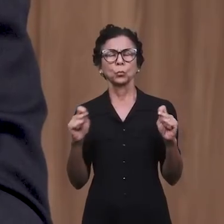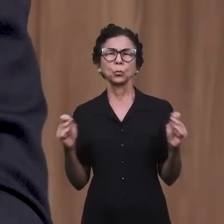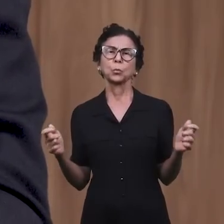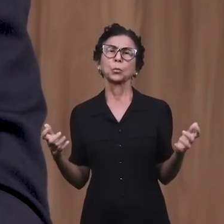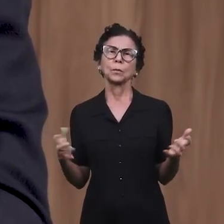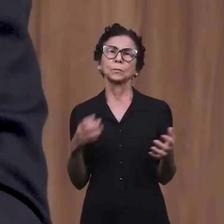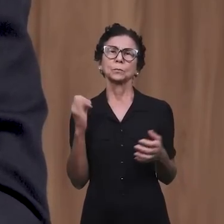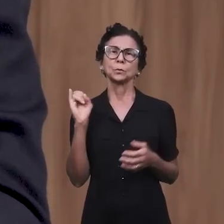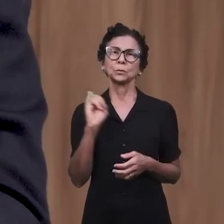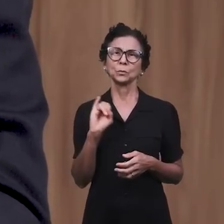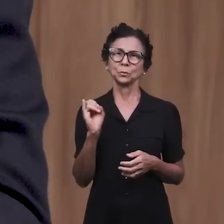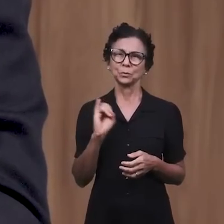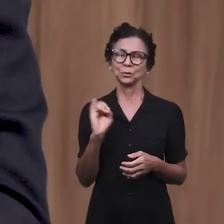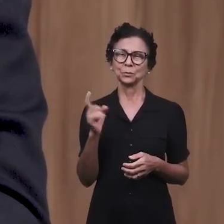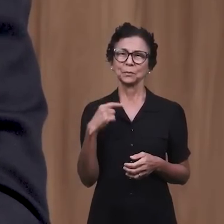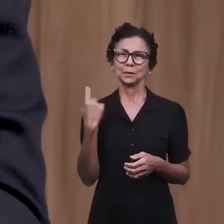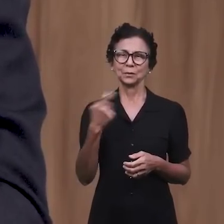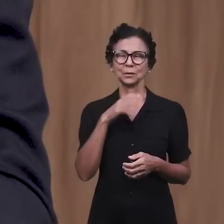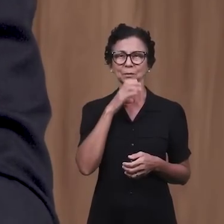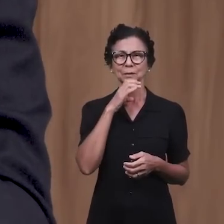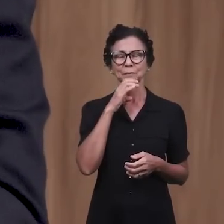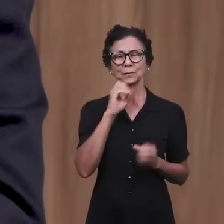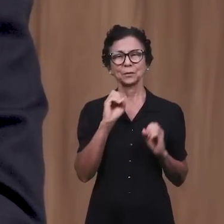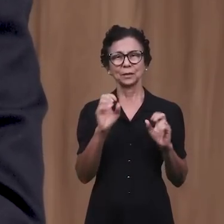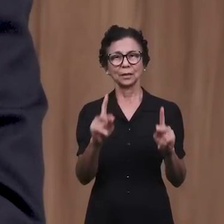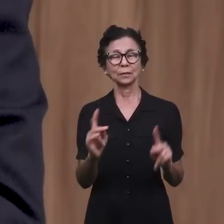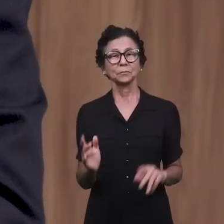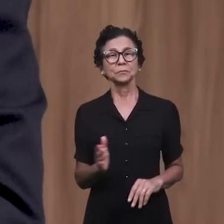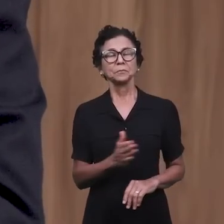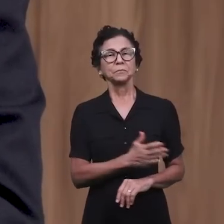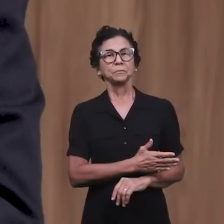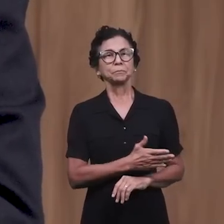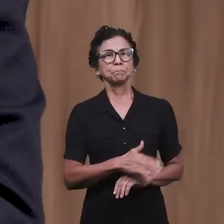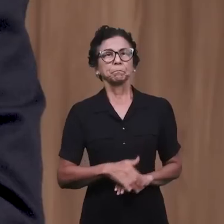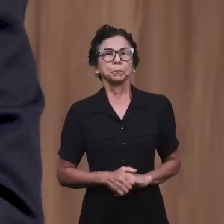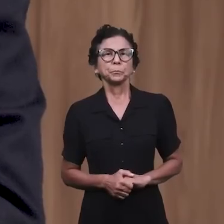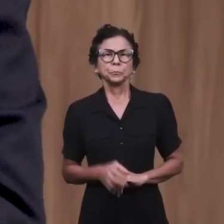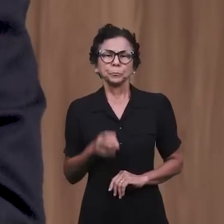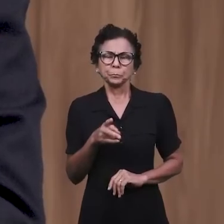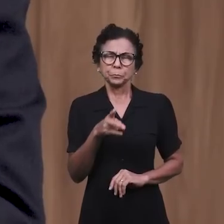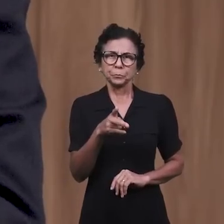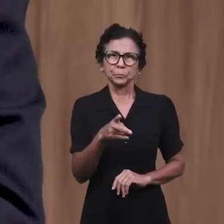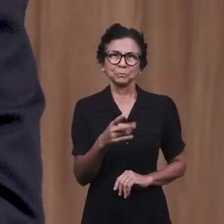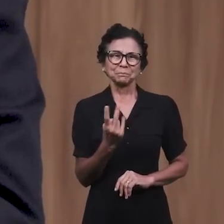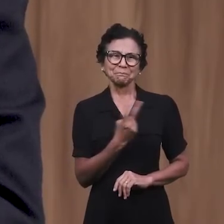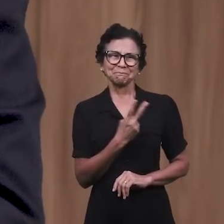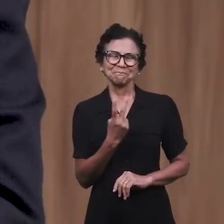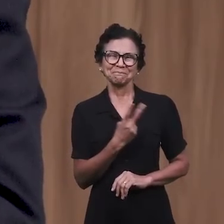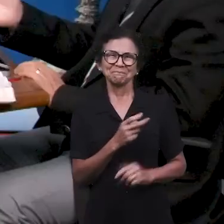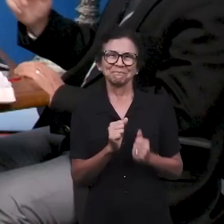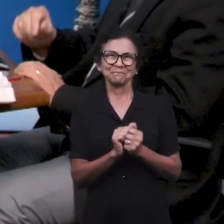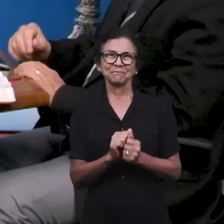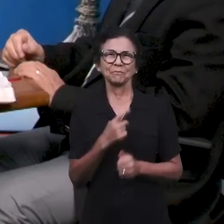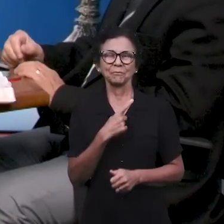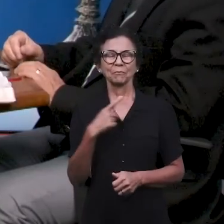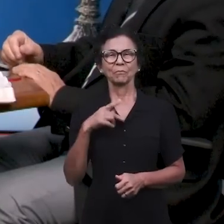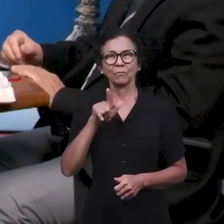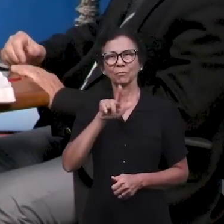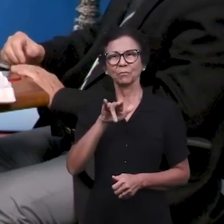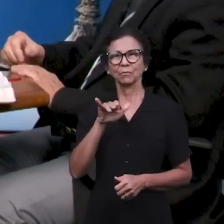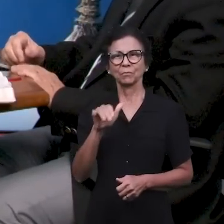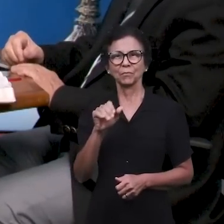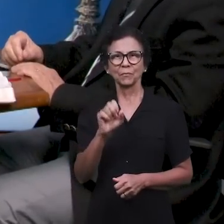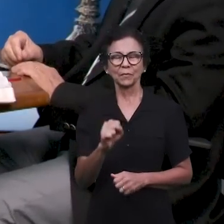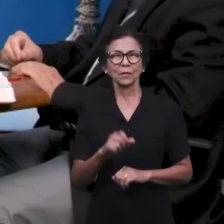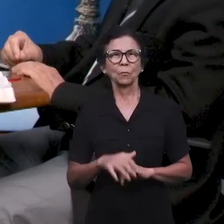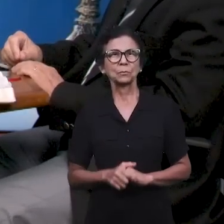muito útil para o nosso conhecimento. Muito bem, nós estamos aqui dando continuidade juntos, aqui eu e o pastor Luiz Fernando Pita. Pastor